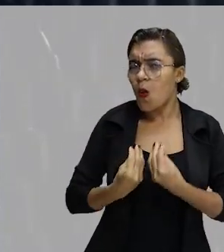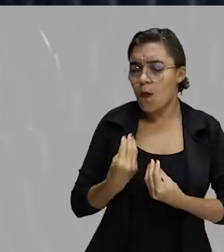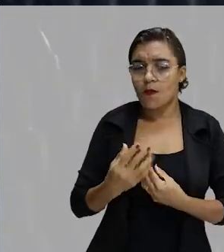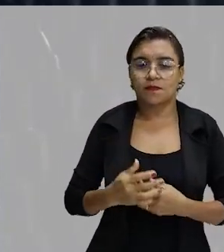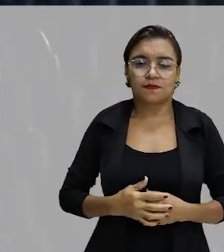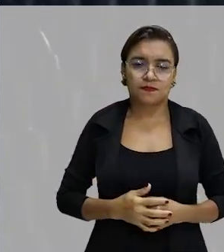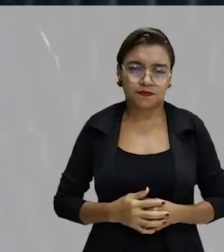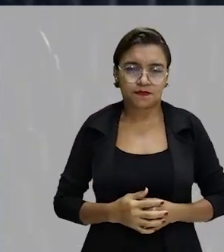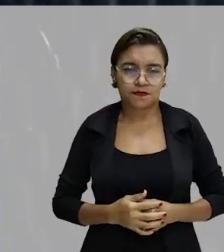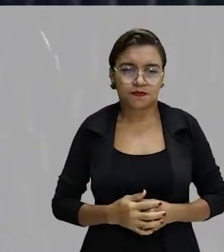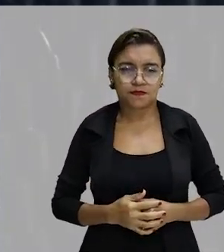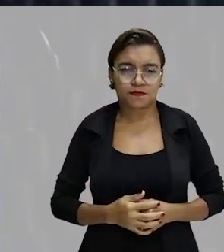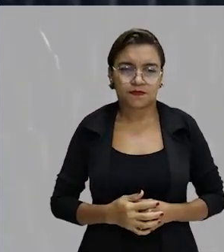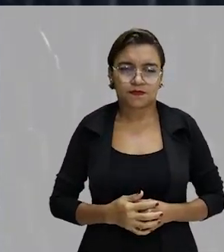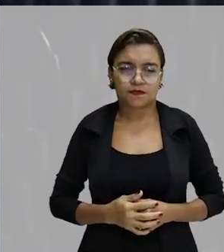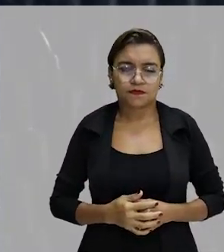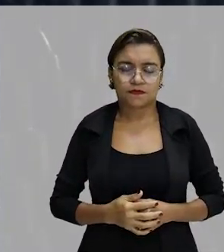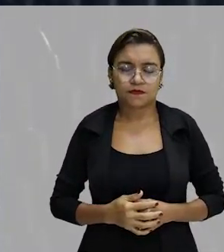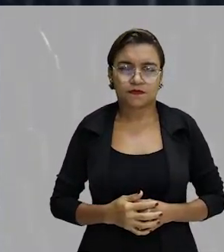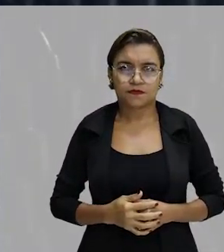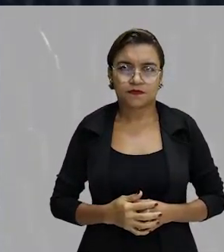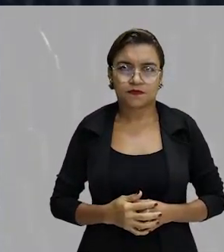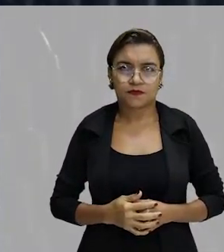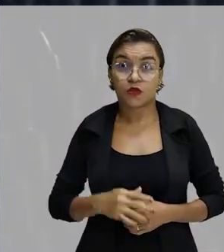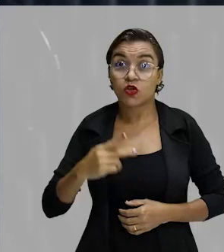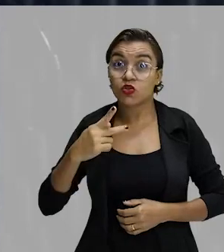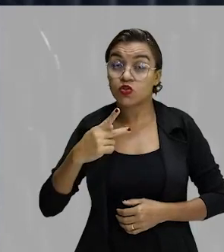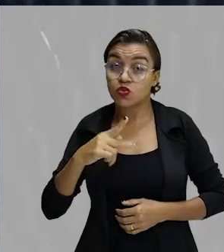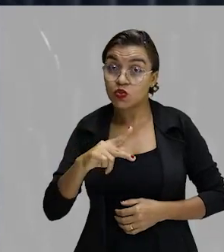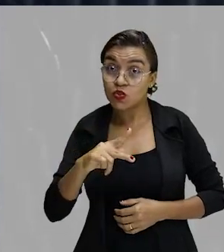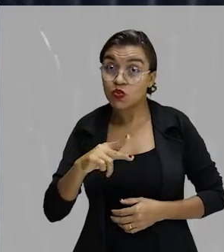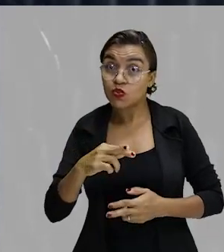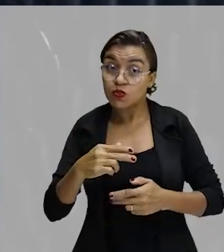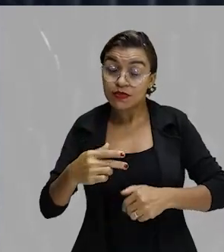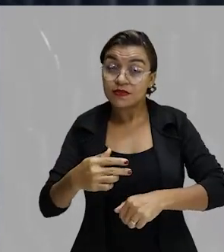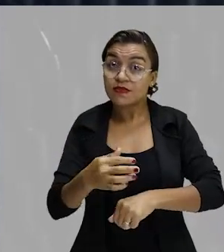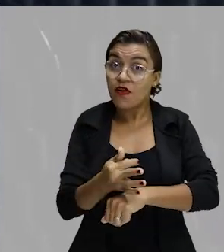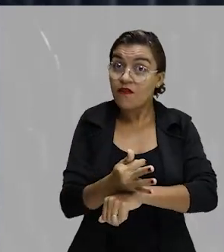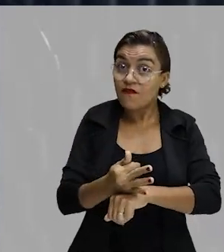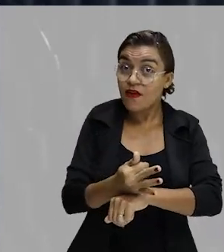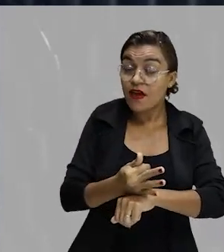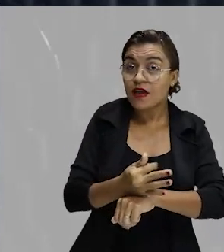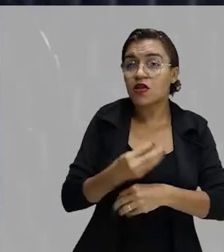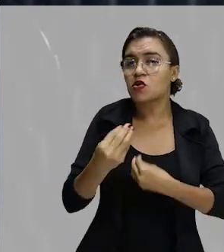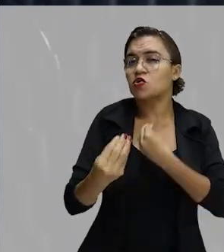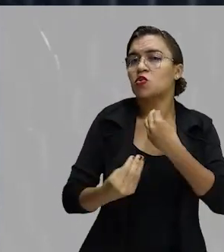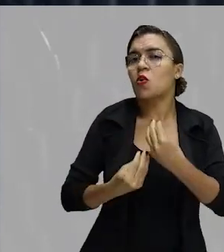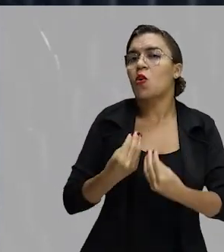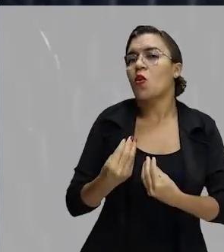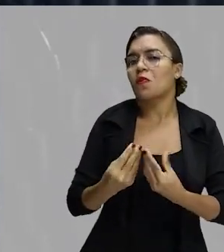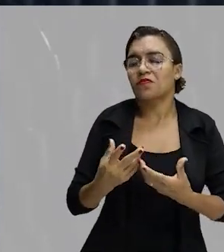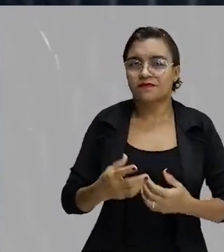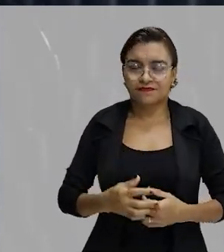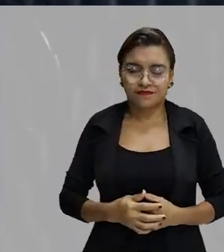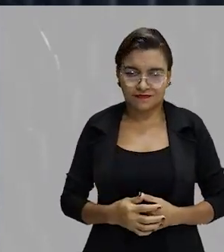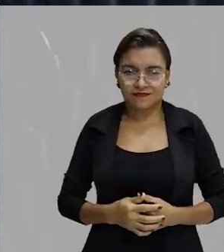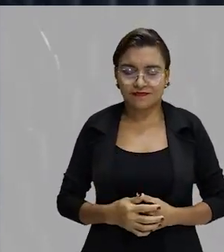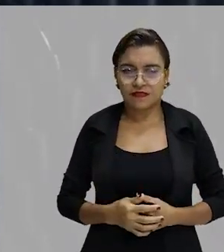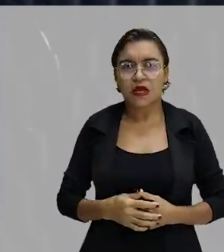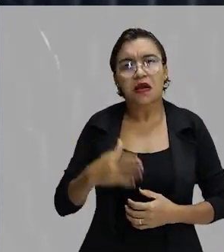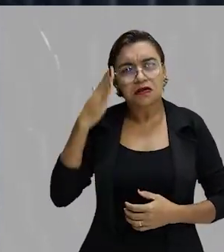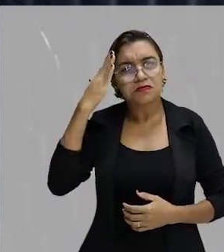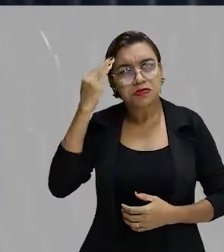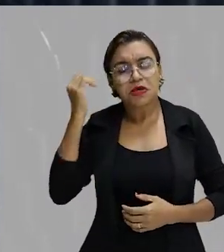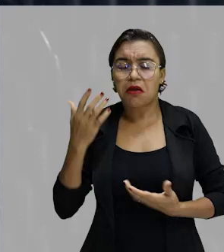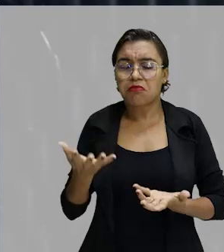What was your vacation like? Como foram as suas férias? Querendo saber da condição, do estado desse período em que você